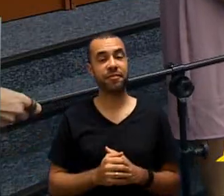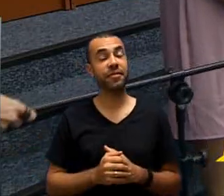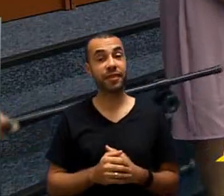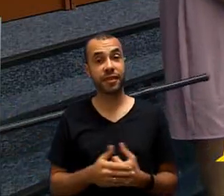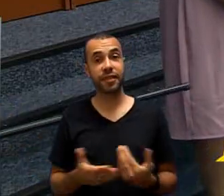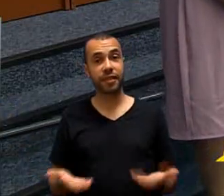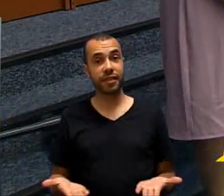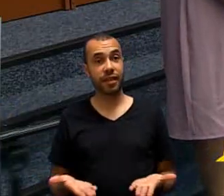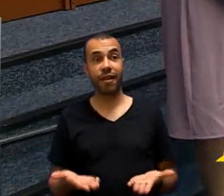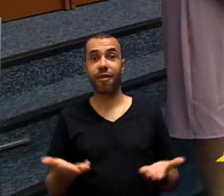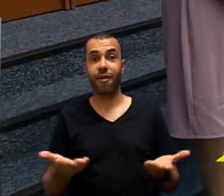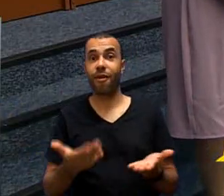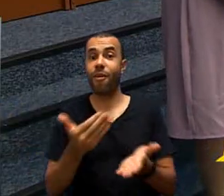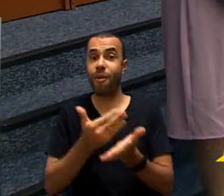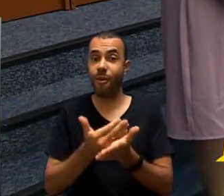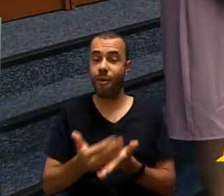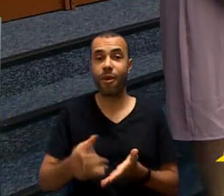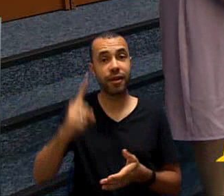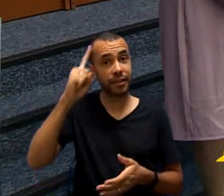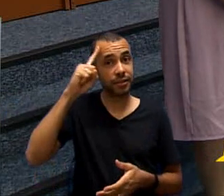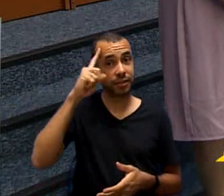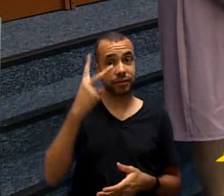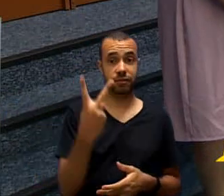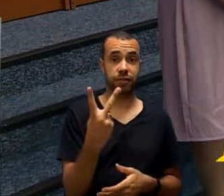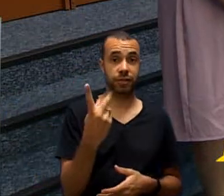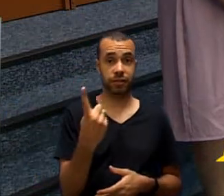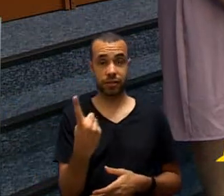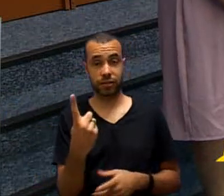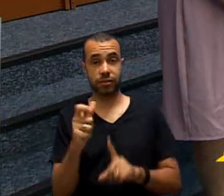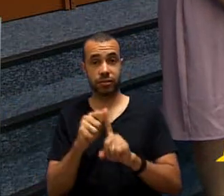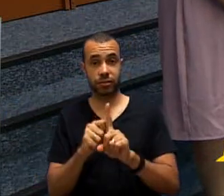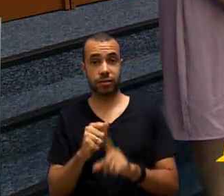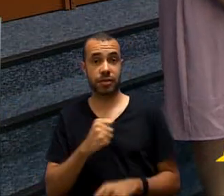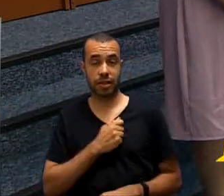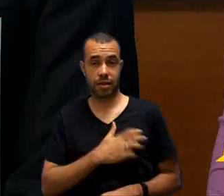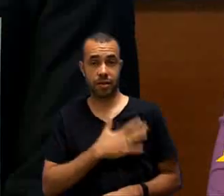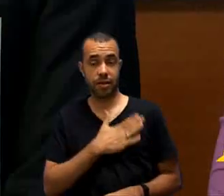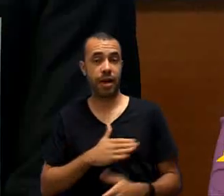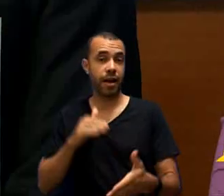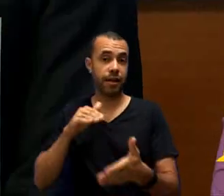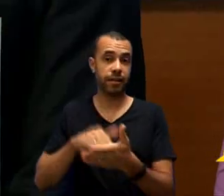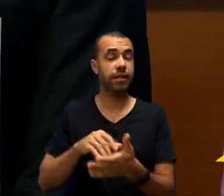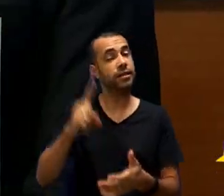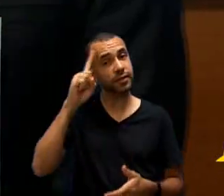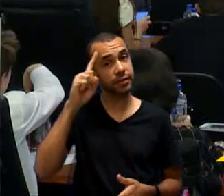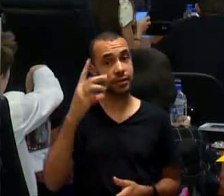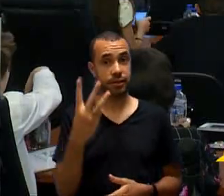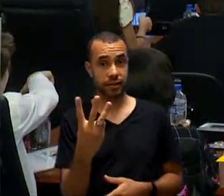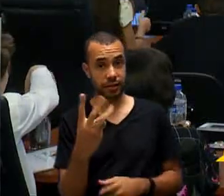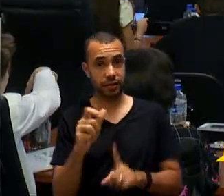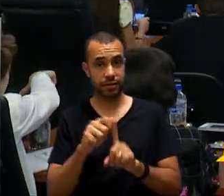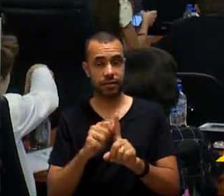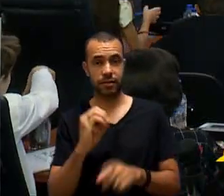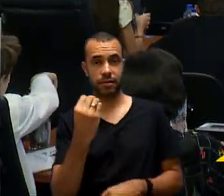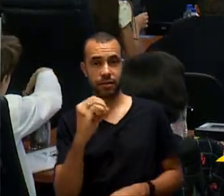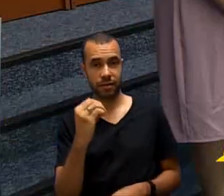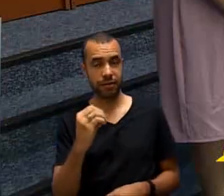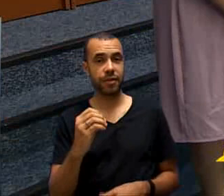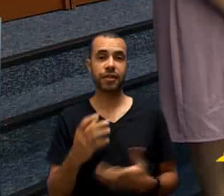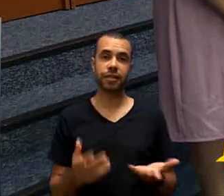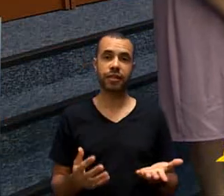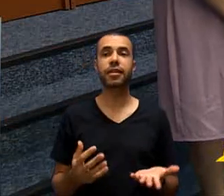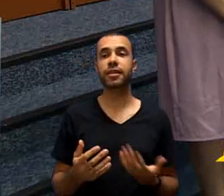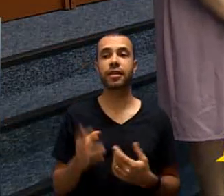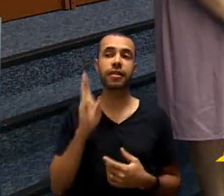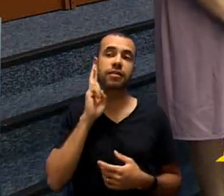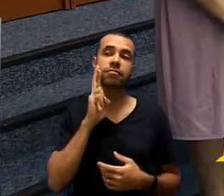citar que isso aconteceu de 21 de agosto até o dia 3 de outubro. O vereador Renan fará a entrega, então, portanto, deste certificado